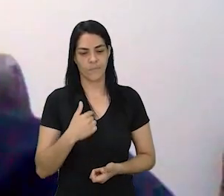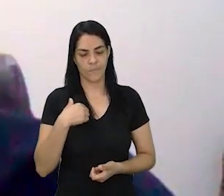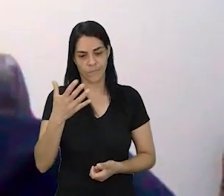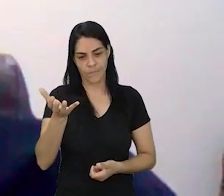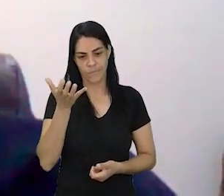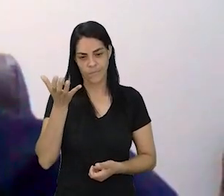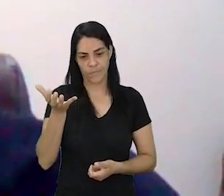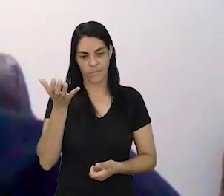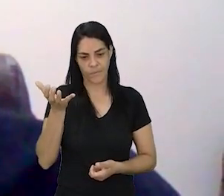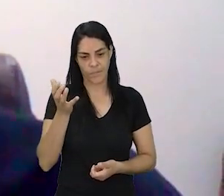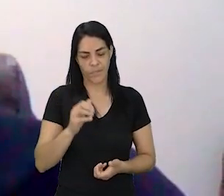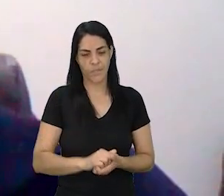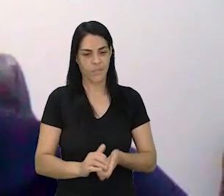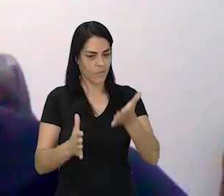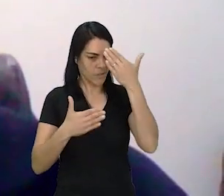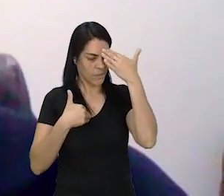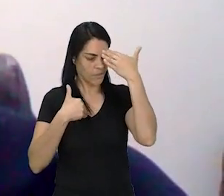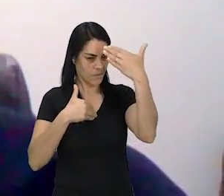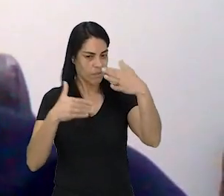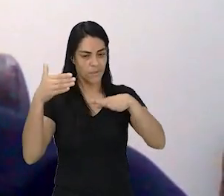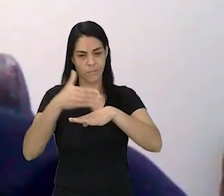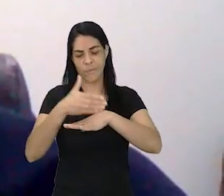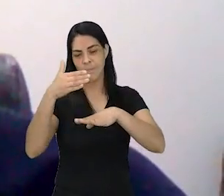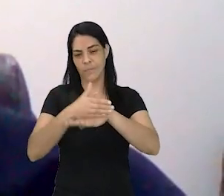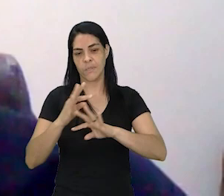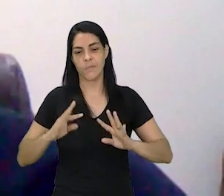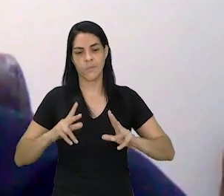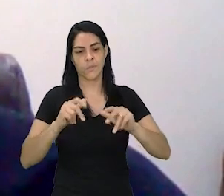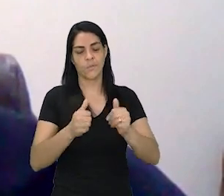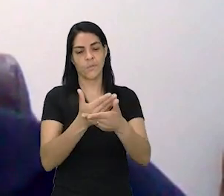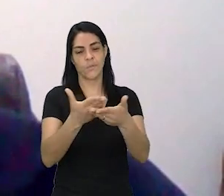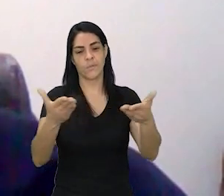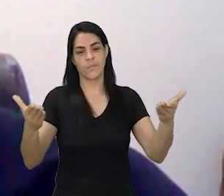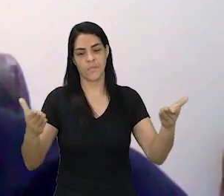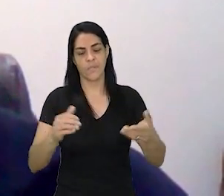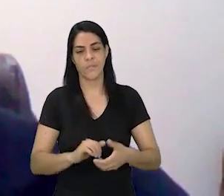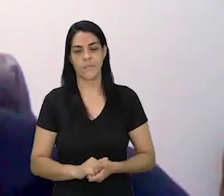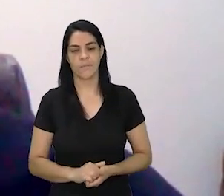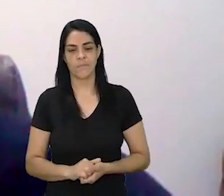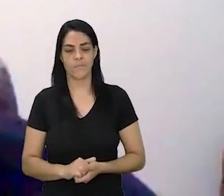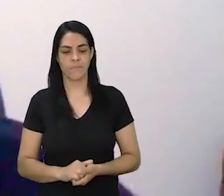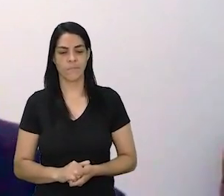aqui agradecer a participação de todos vocês.